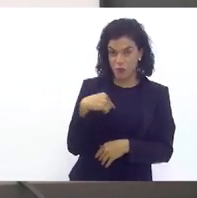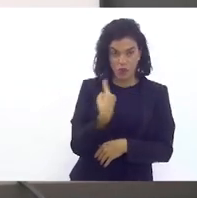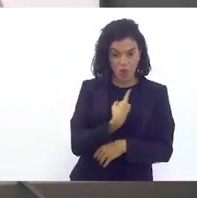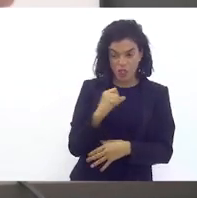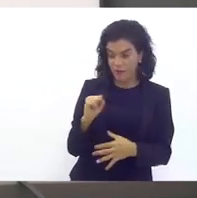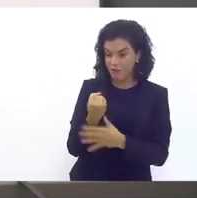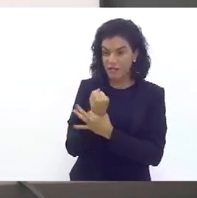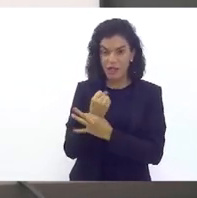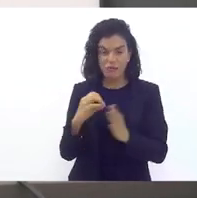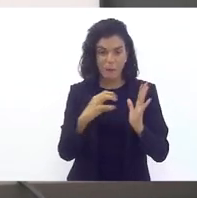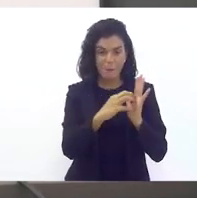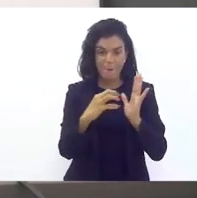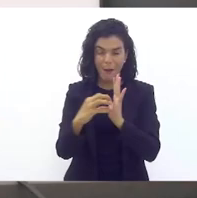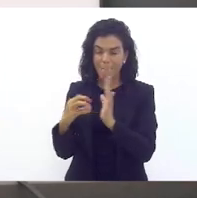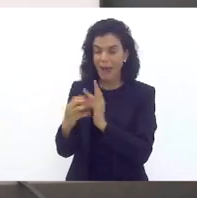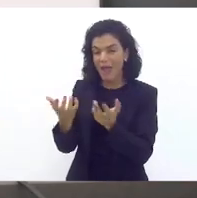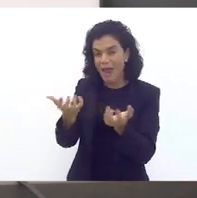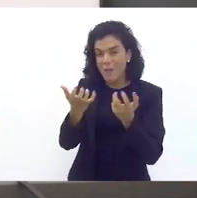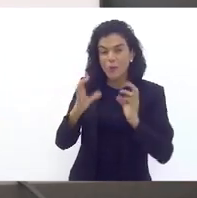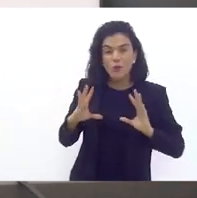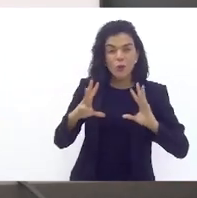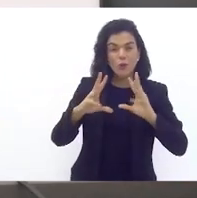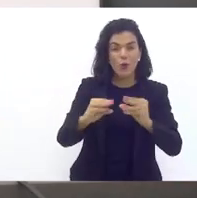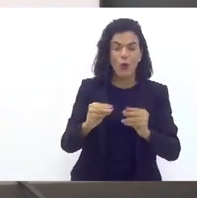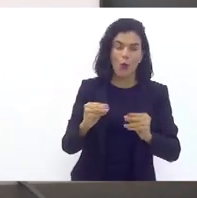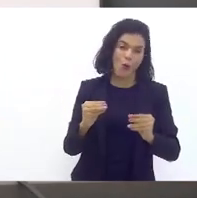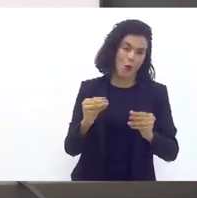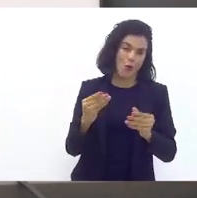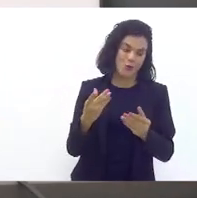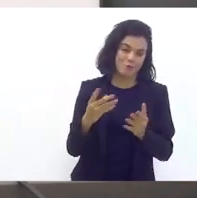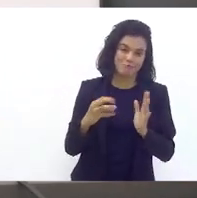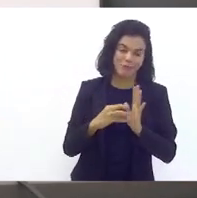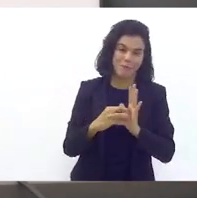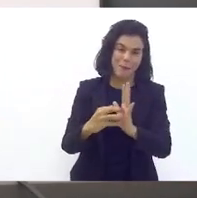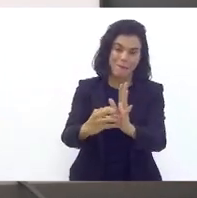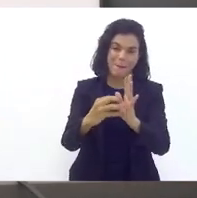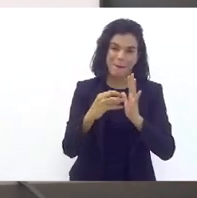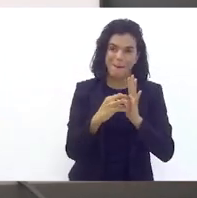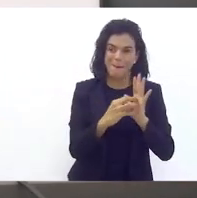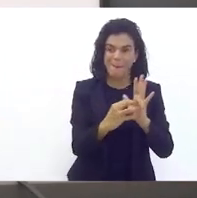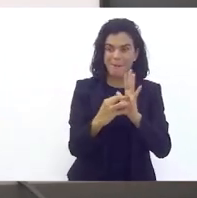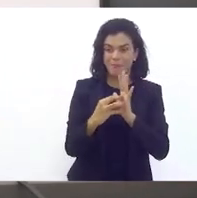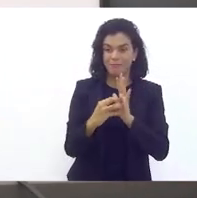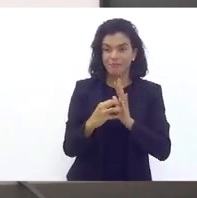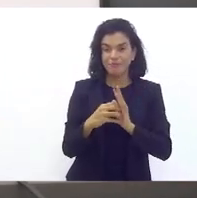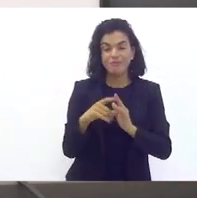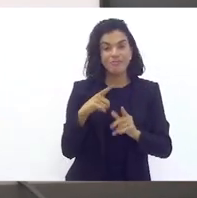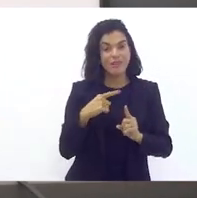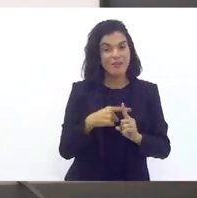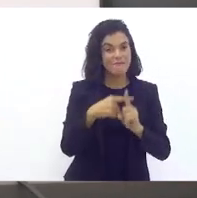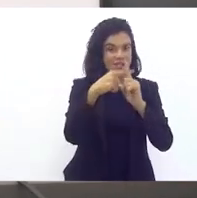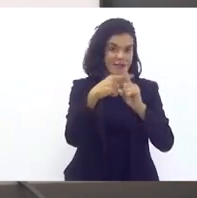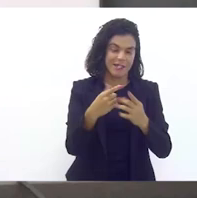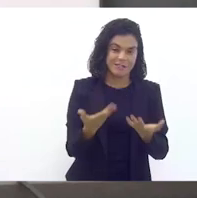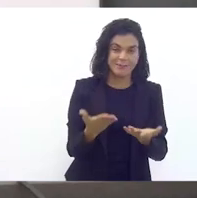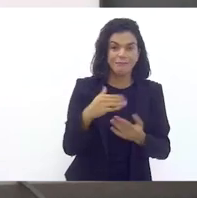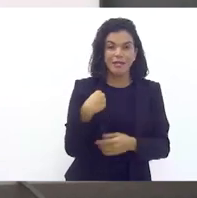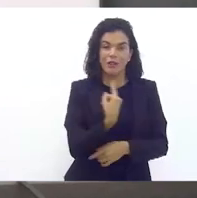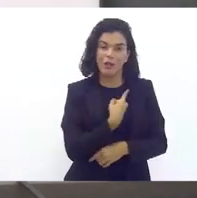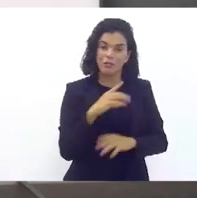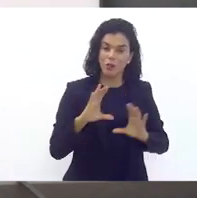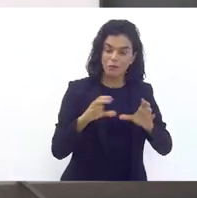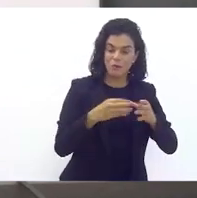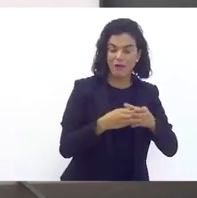estatutário e queríamos que todos tivessem oportunidade, ainda mais agora que o nosso plano de cargos tem mais vantagens para isso. Mas nós somos uma